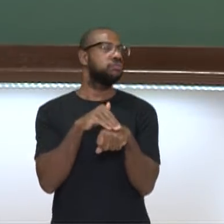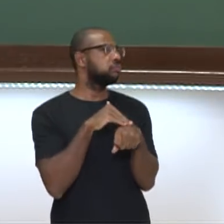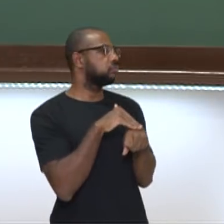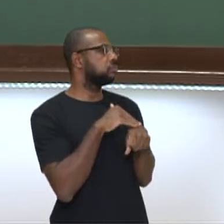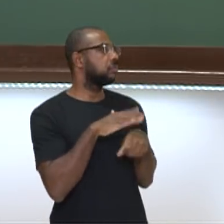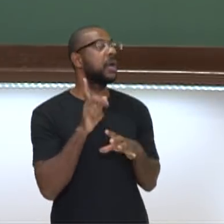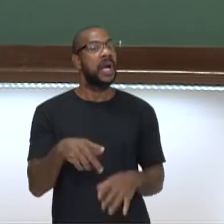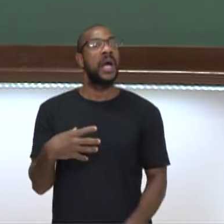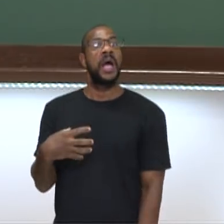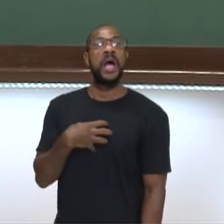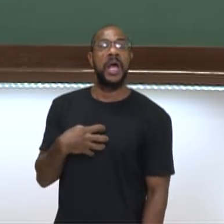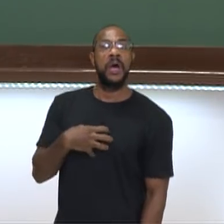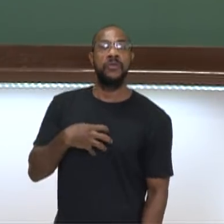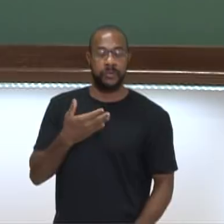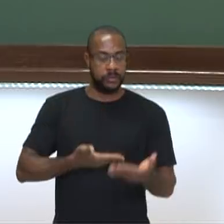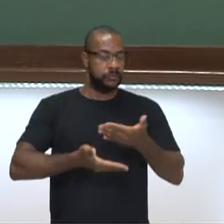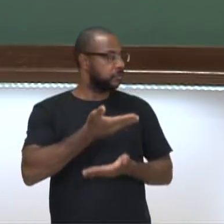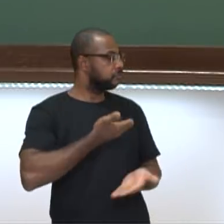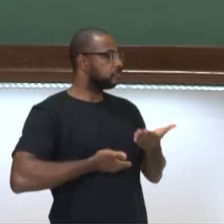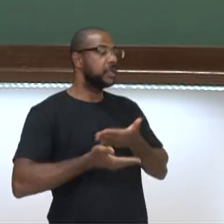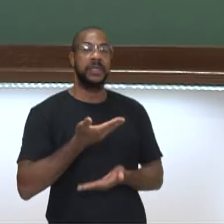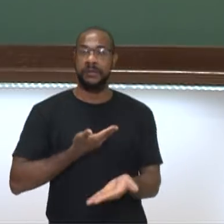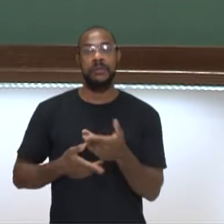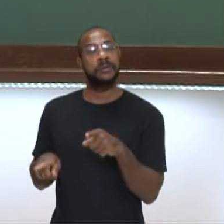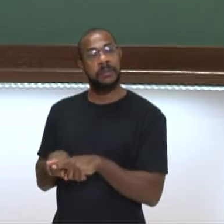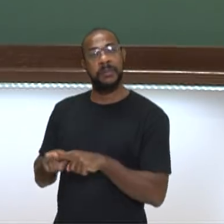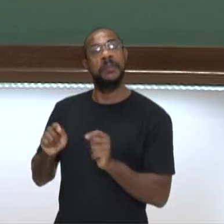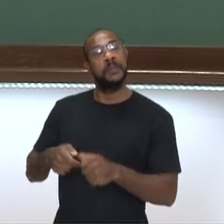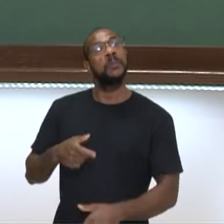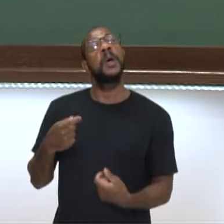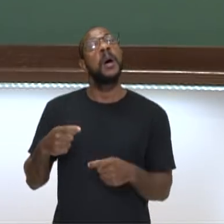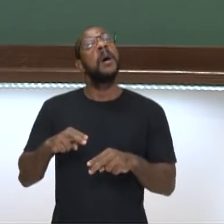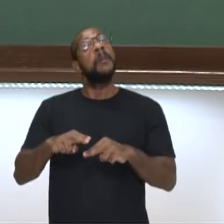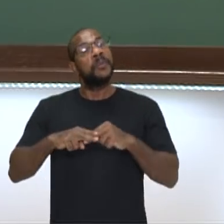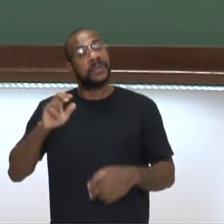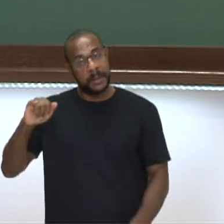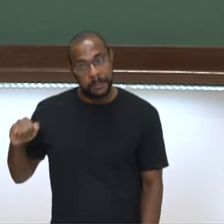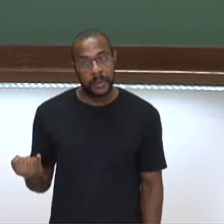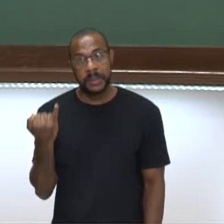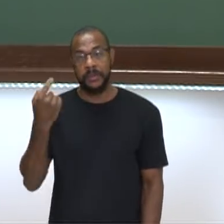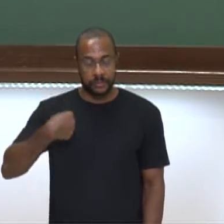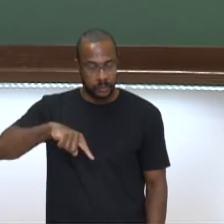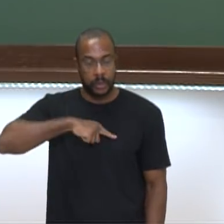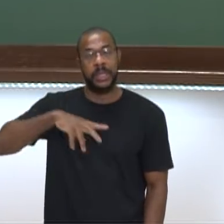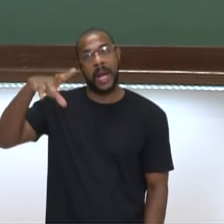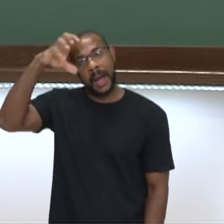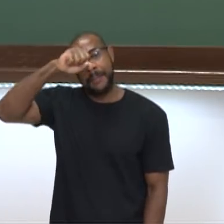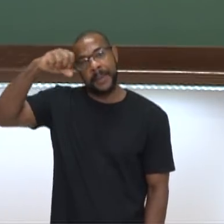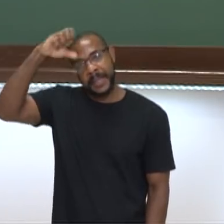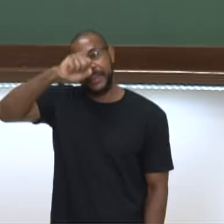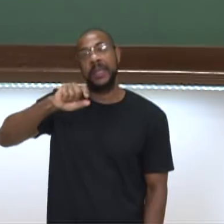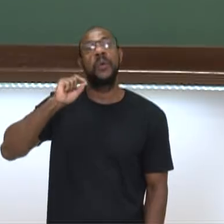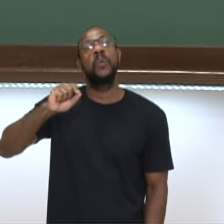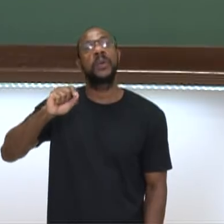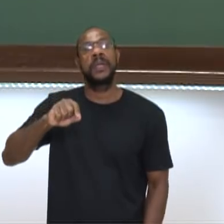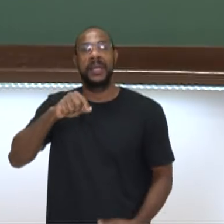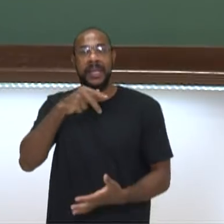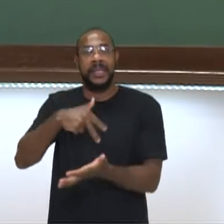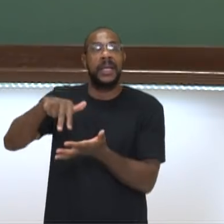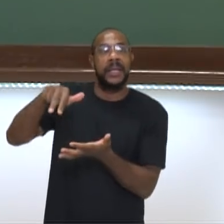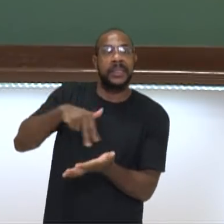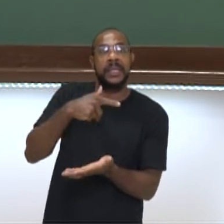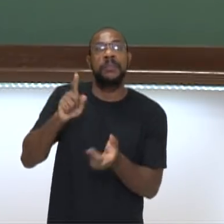uma forma de interação. Por isso é tão interessante a gente aprender mais sobre a dança, porque ela é uma